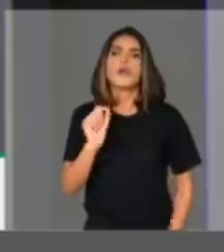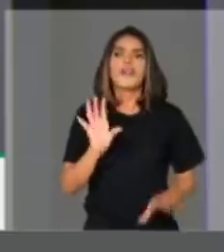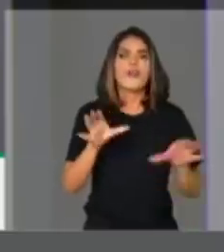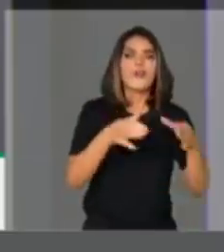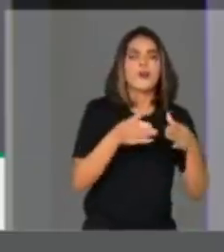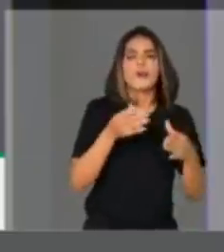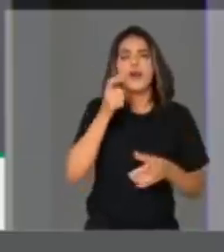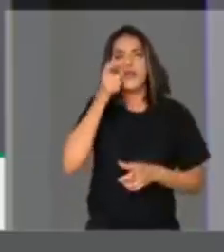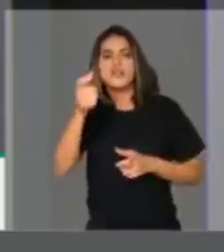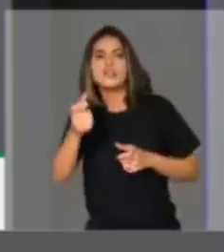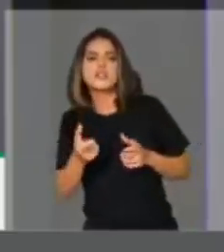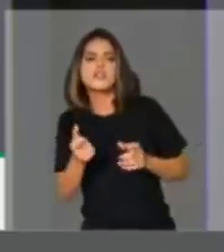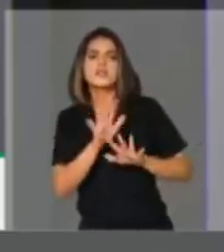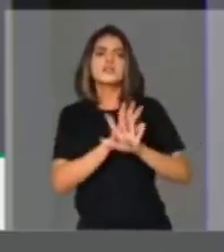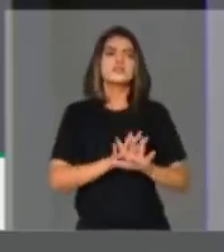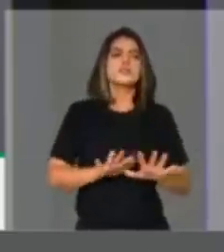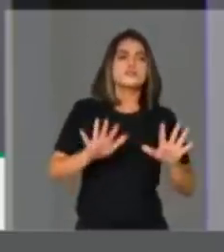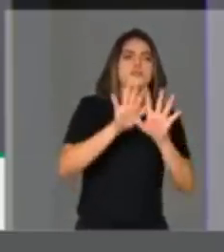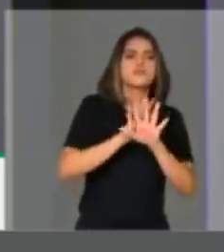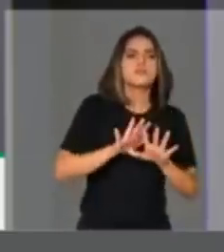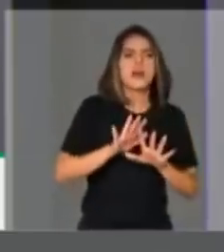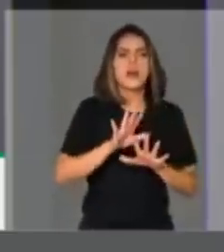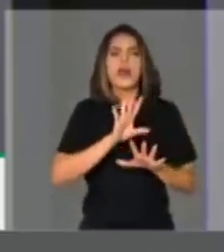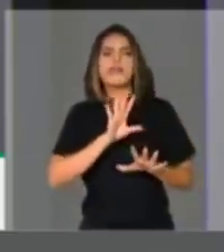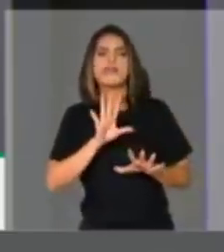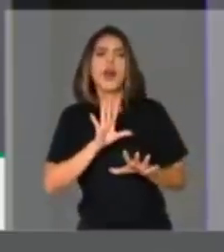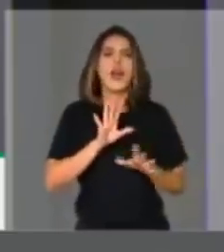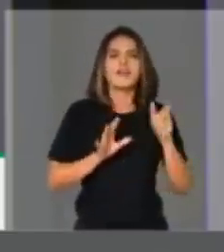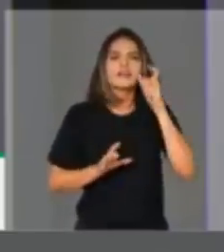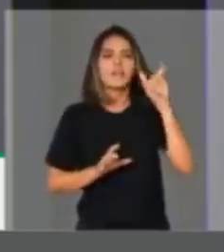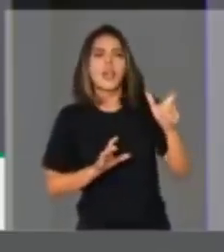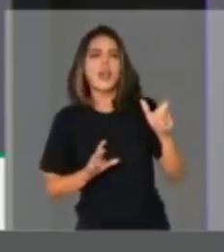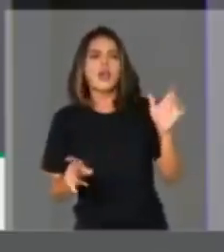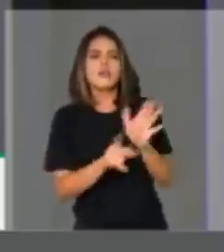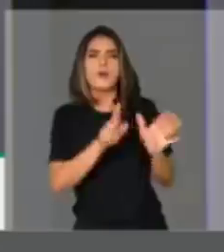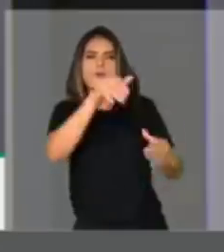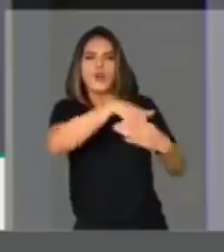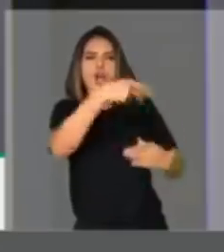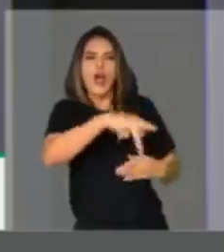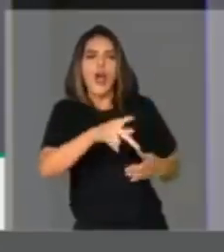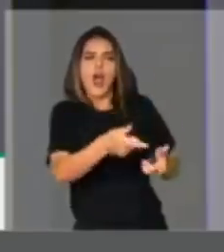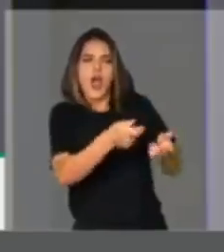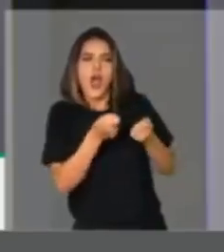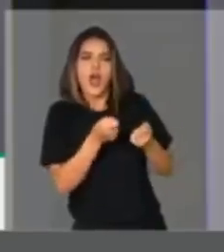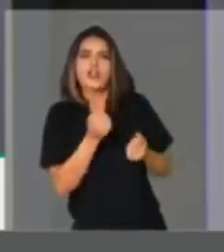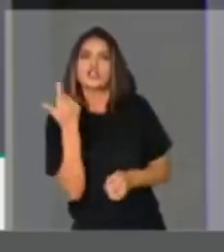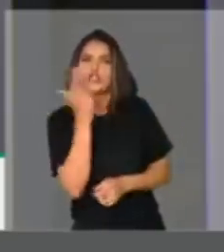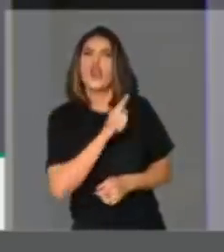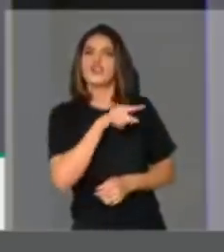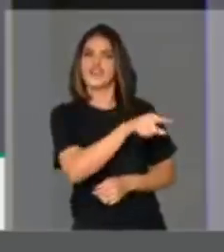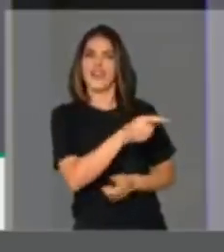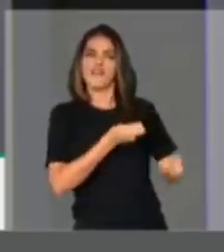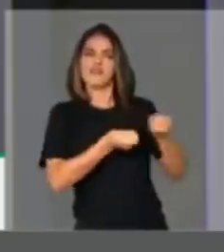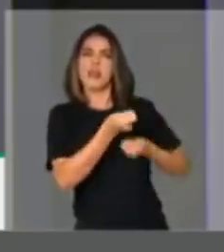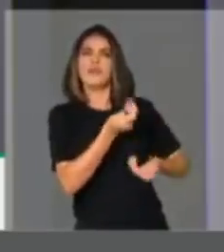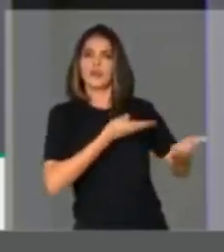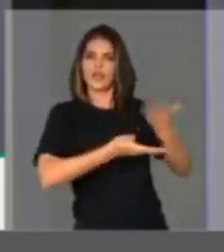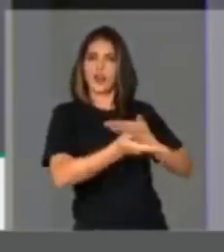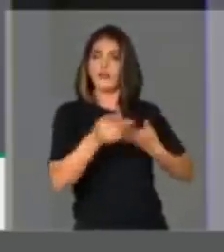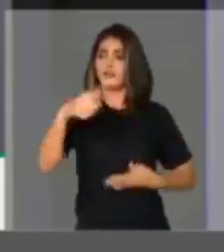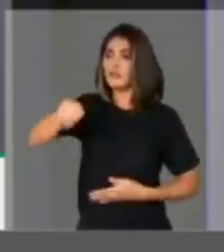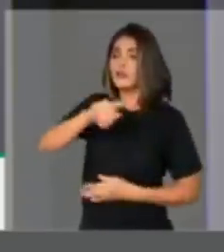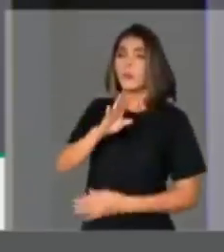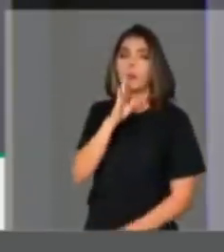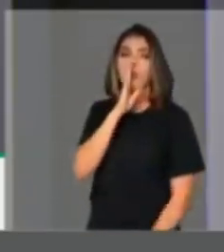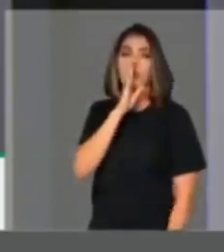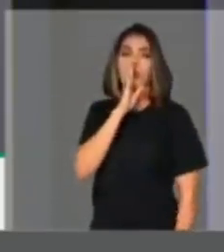de interesses escusos raptem os interesses e as votações do Congresso Nacional sem que vocês se